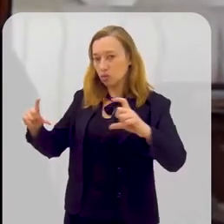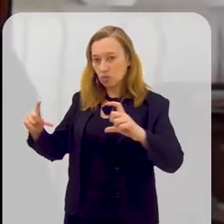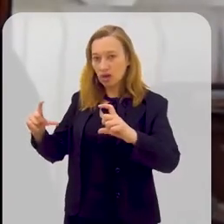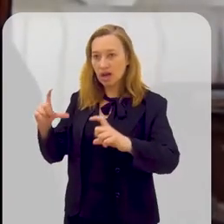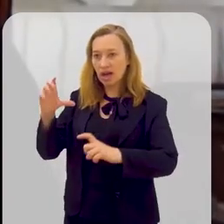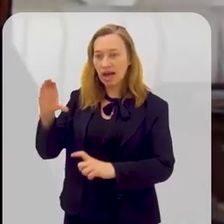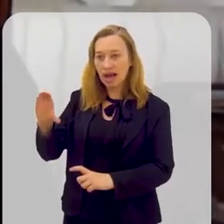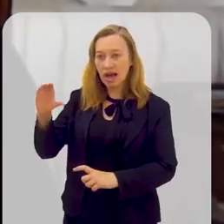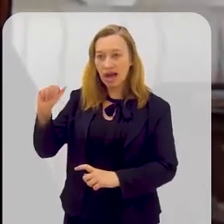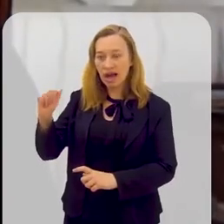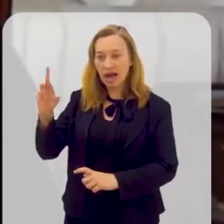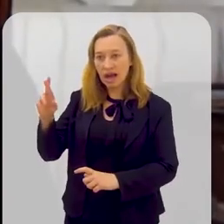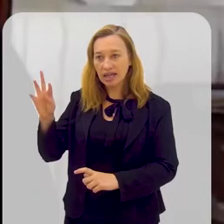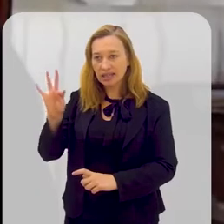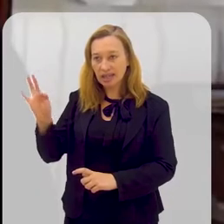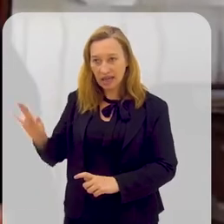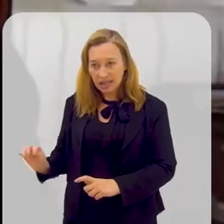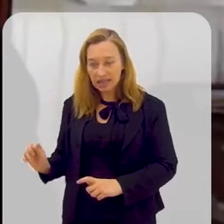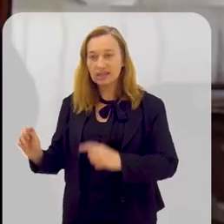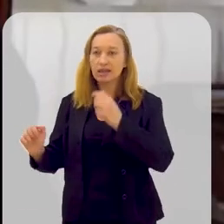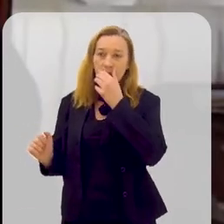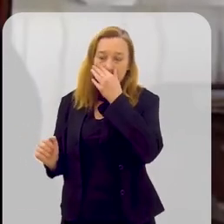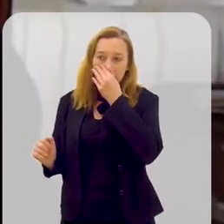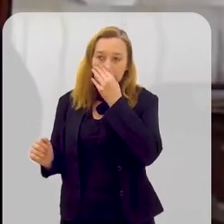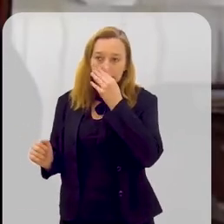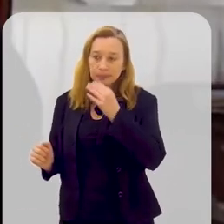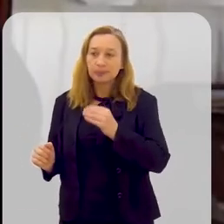um cartaz mostra um